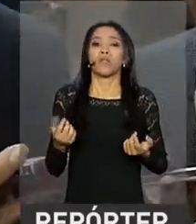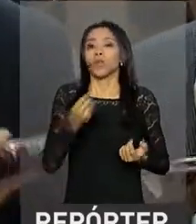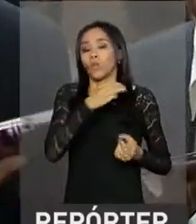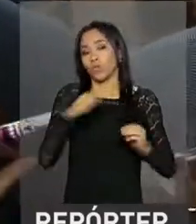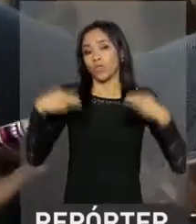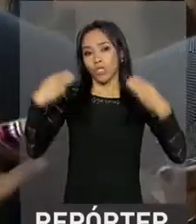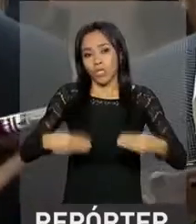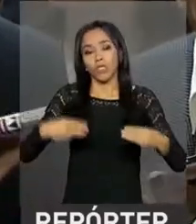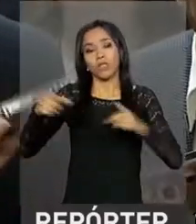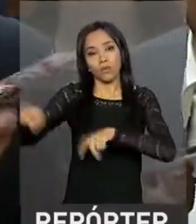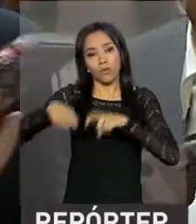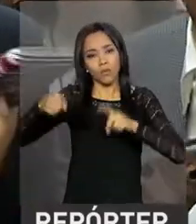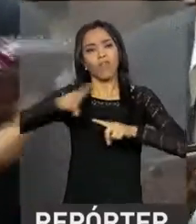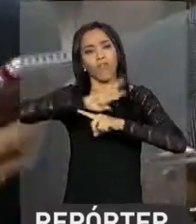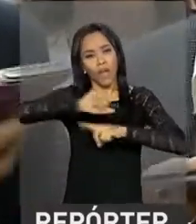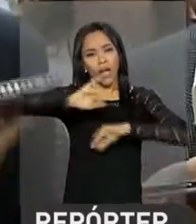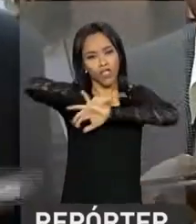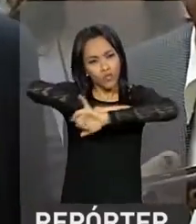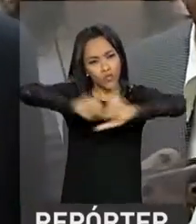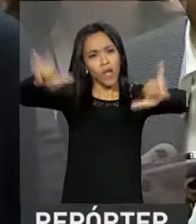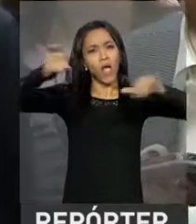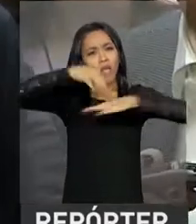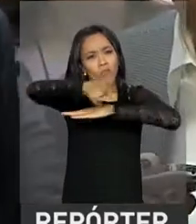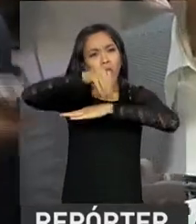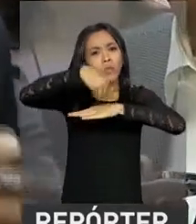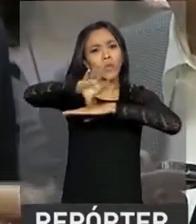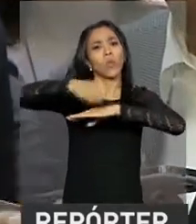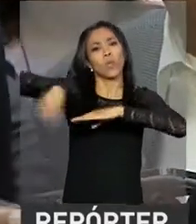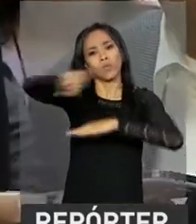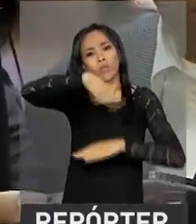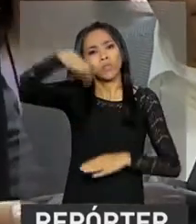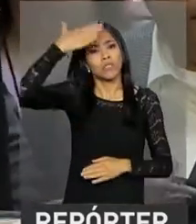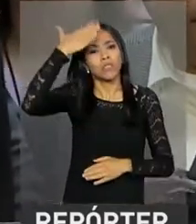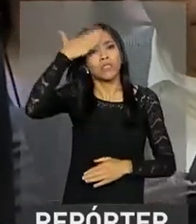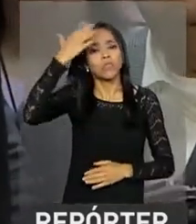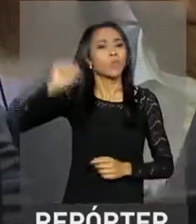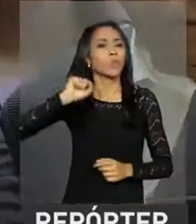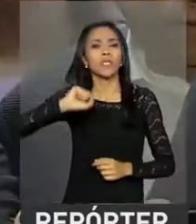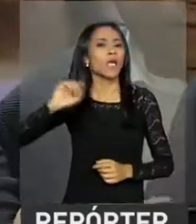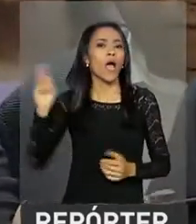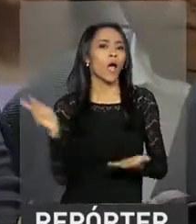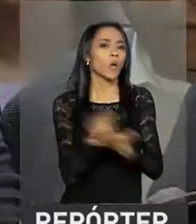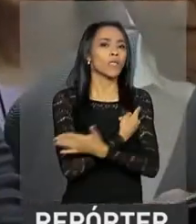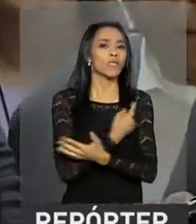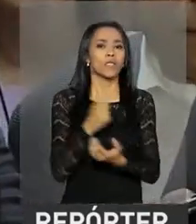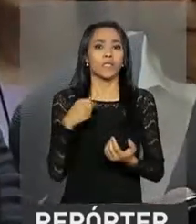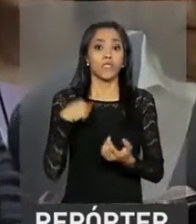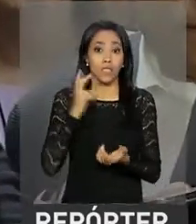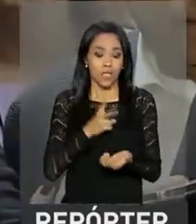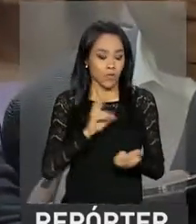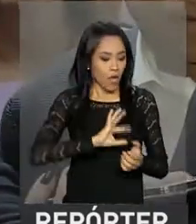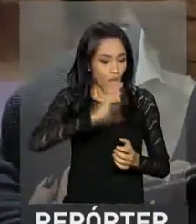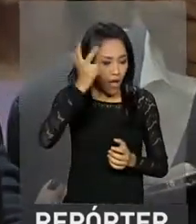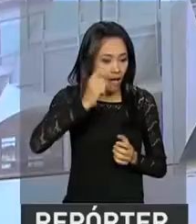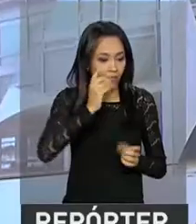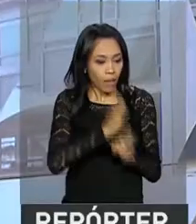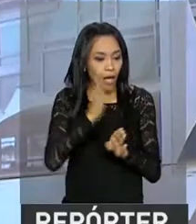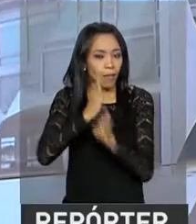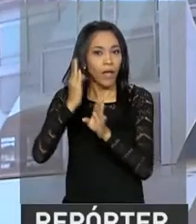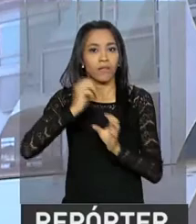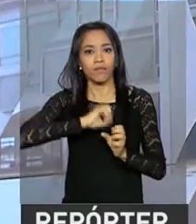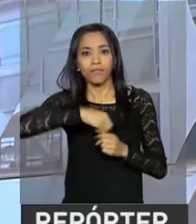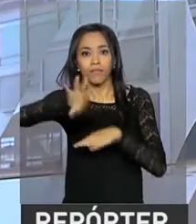possível ver o mais possível tudo o que pode ser e nós vamos lhe informando a cada passo que as coisas vão acontecendo